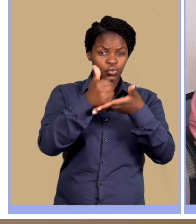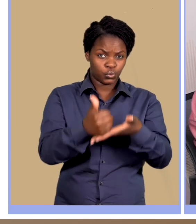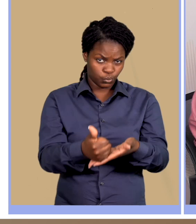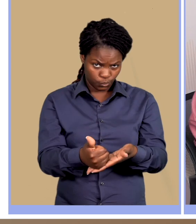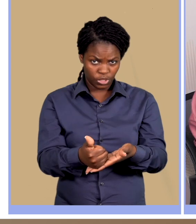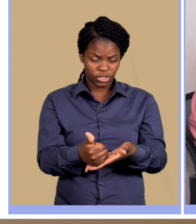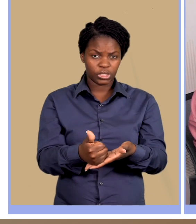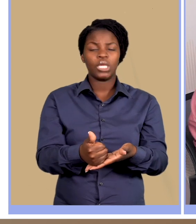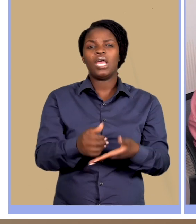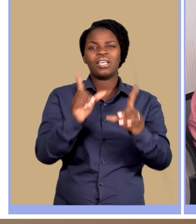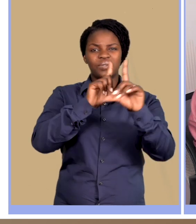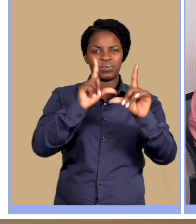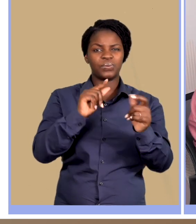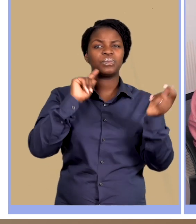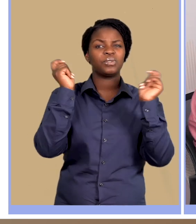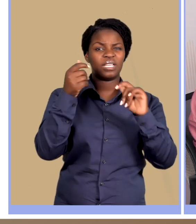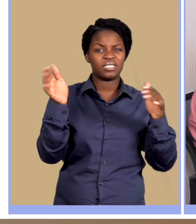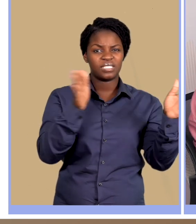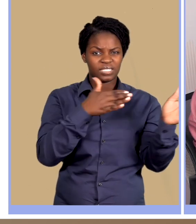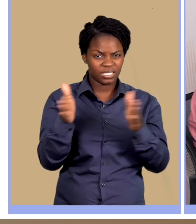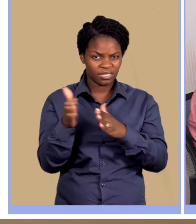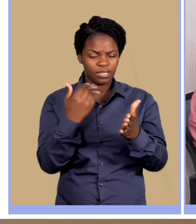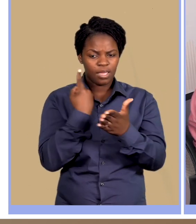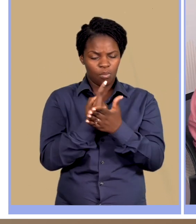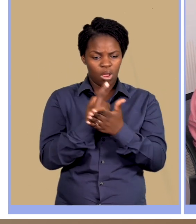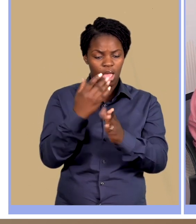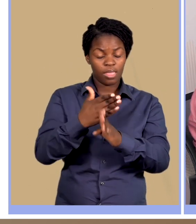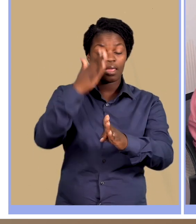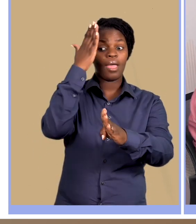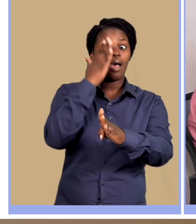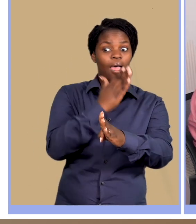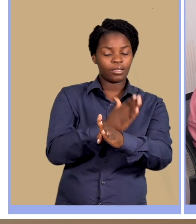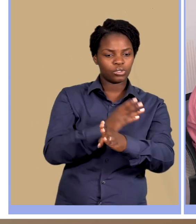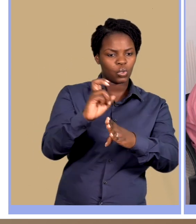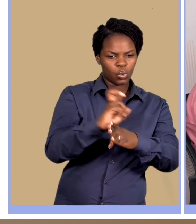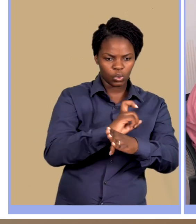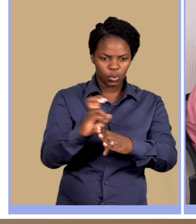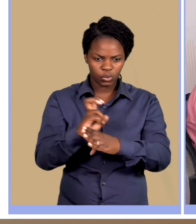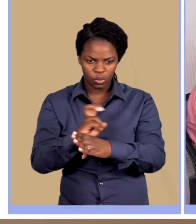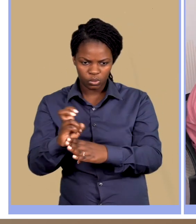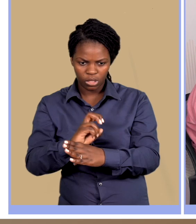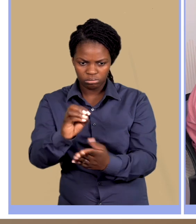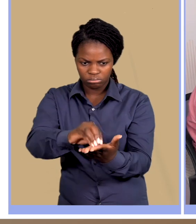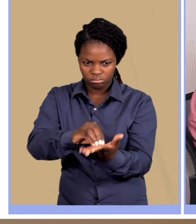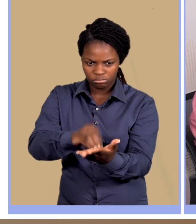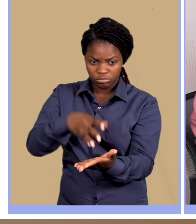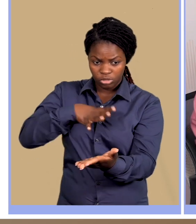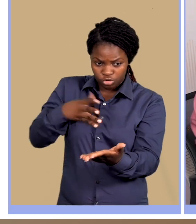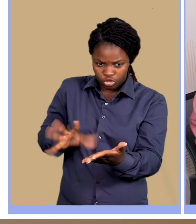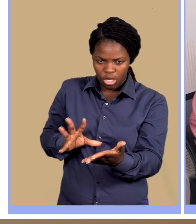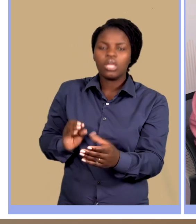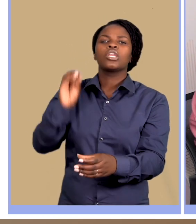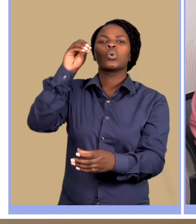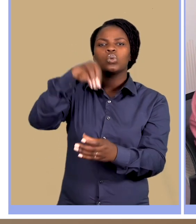de resposta às emergências sejam intervenções combinadas e que tenham, acima de tudo, uma abordagem